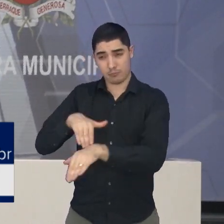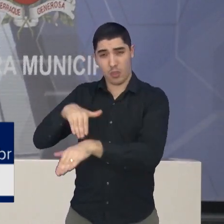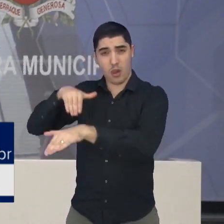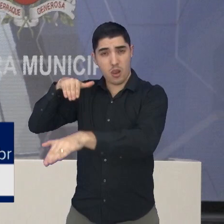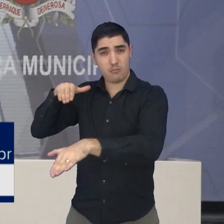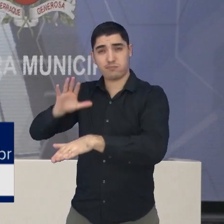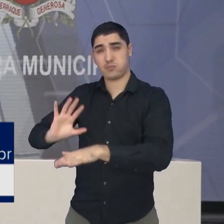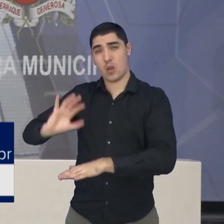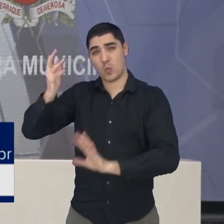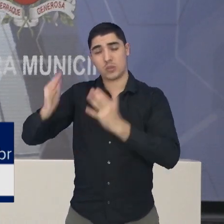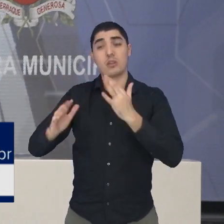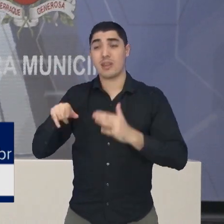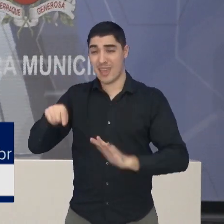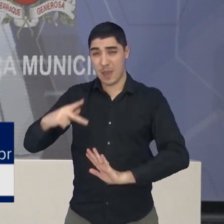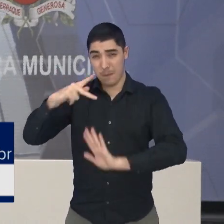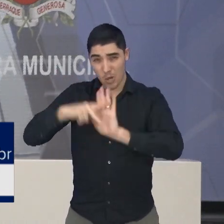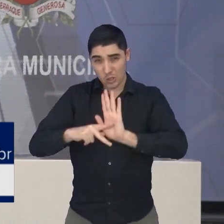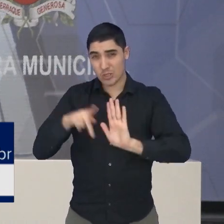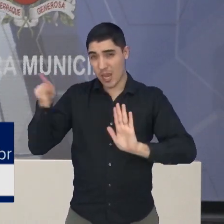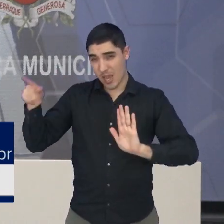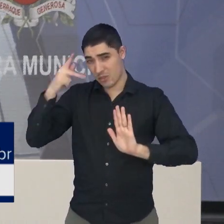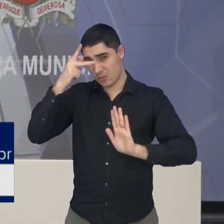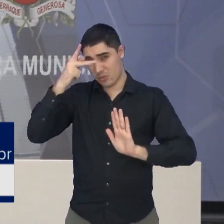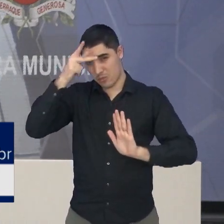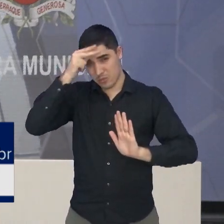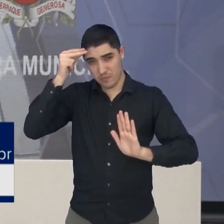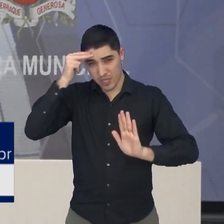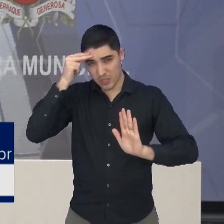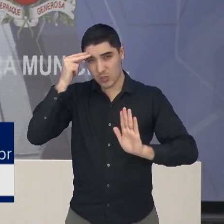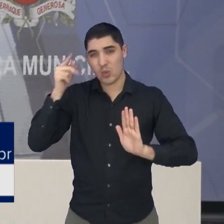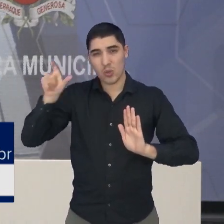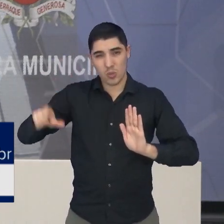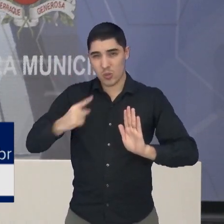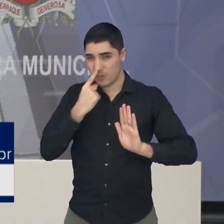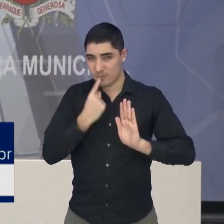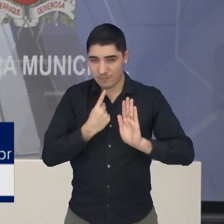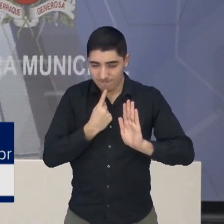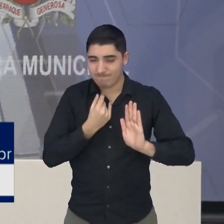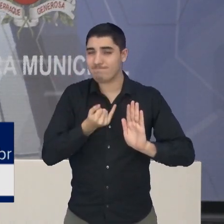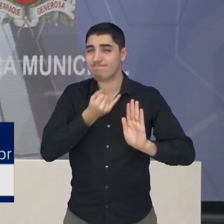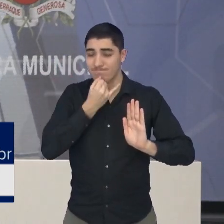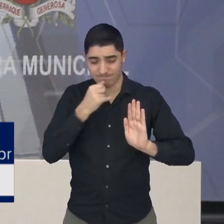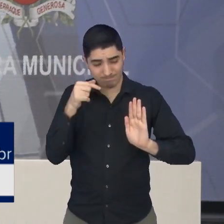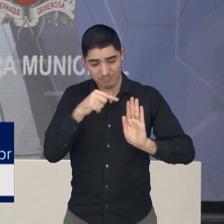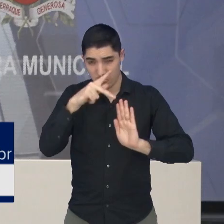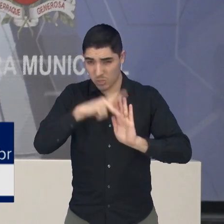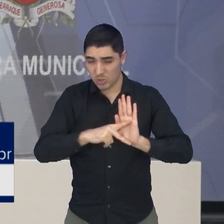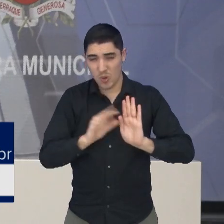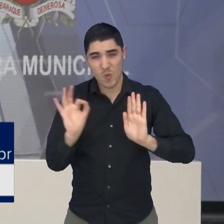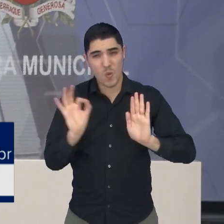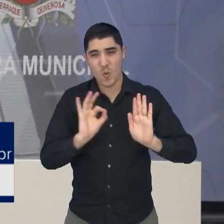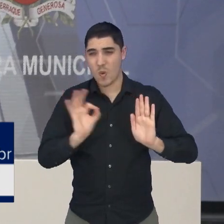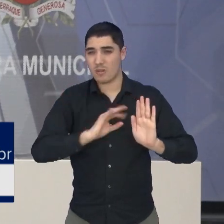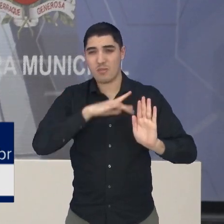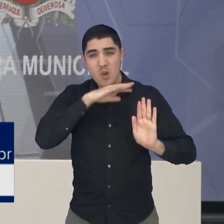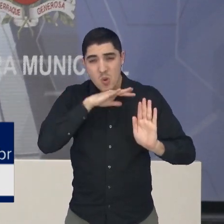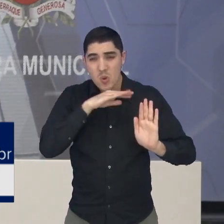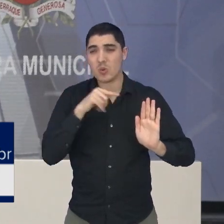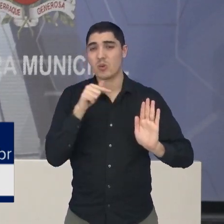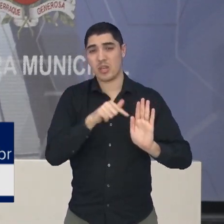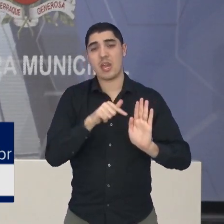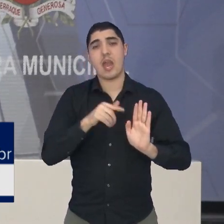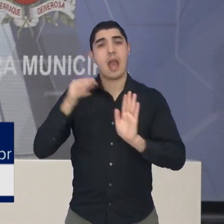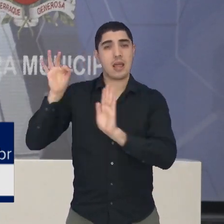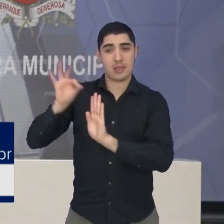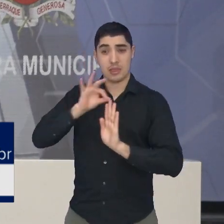Os projetos do governo, infelizmente, na gestão Anderson Farias, ele desce aqui para casa